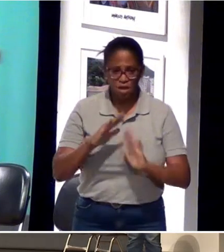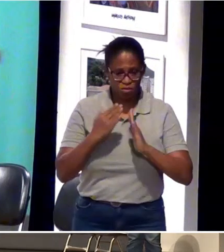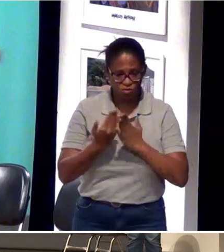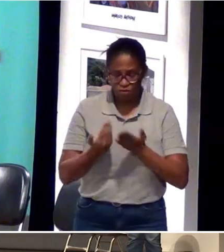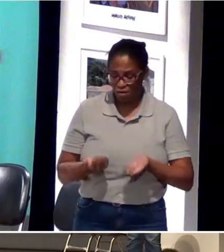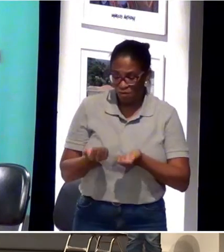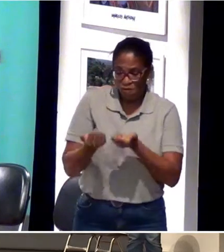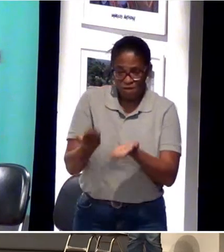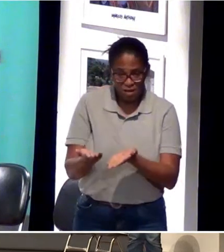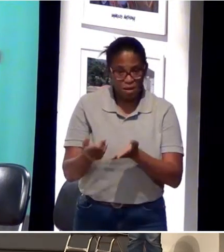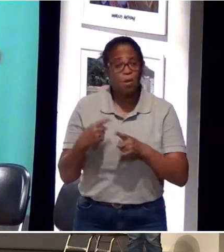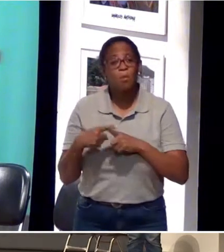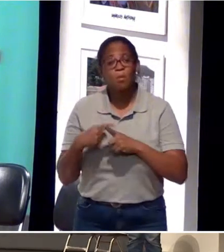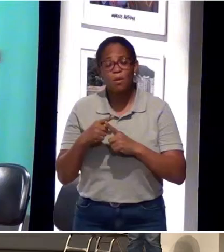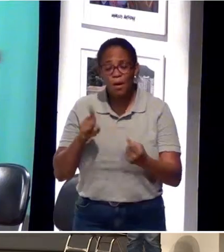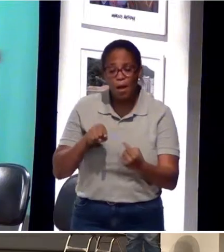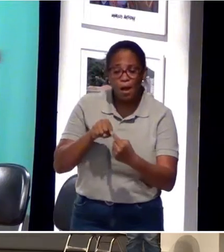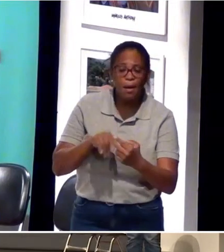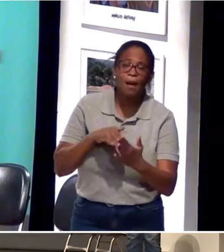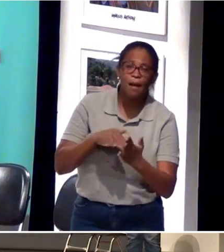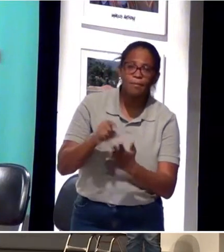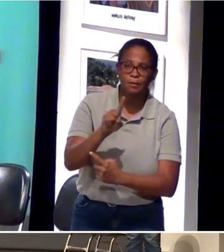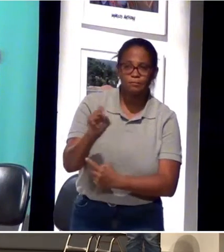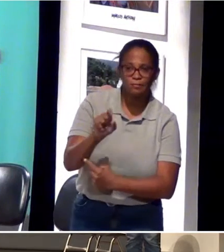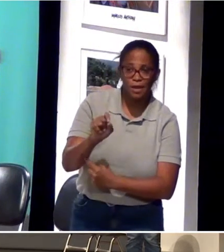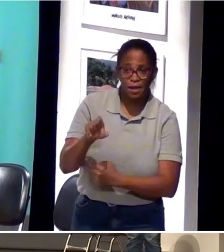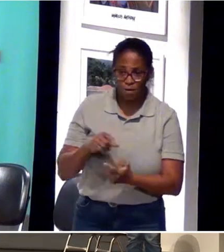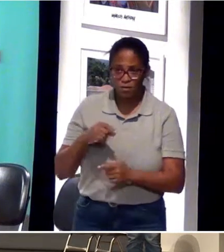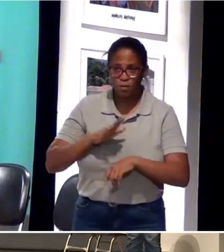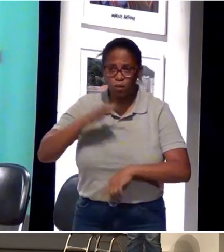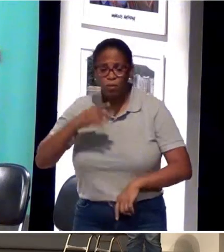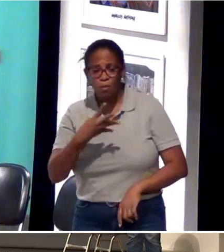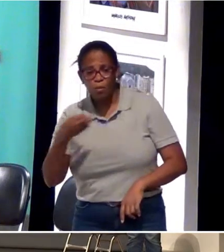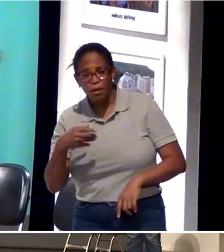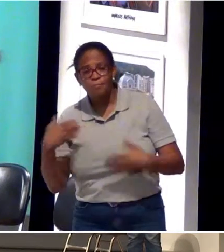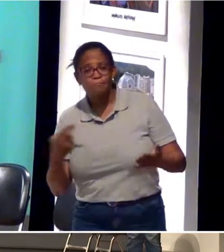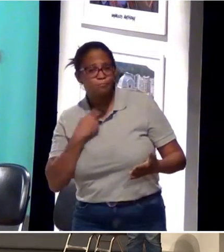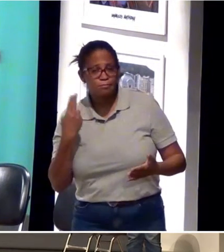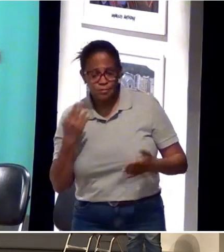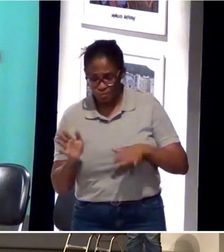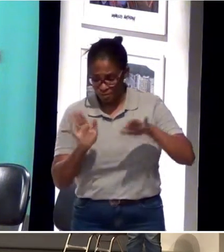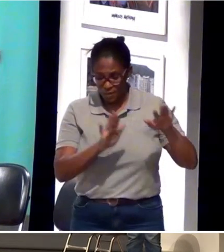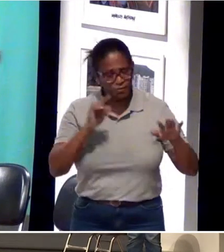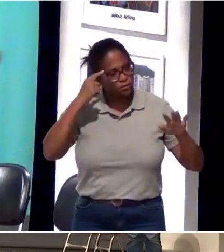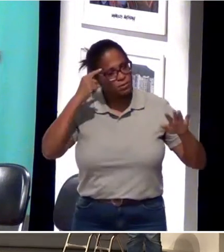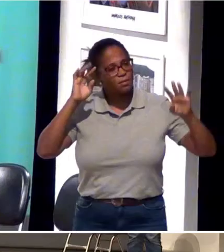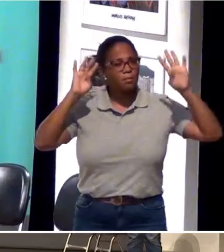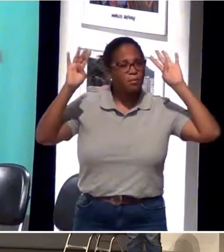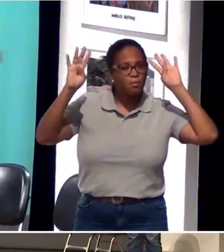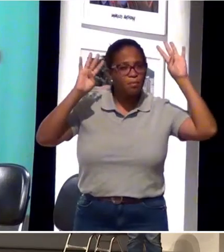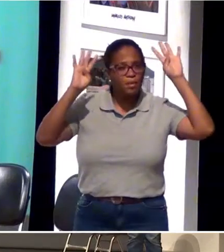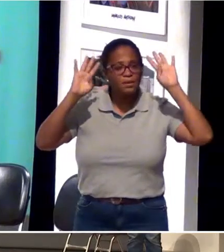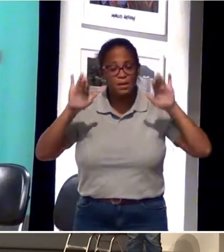escola é prevista para a lotação da unidade, né, para a capacidade de lotação da unidade. Então, assim, a gente tem que pensar um pouco qual